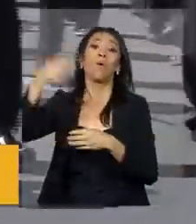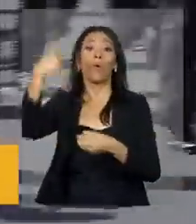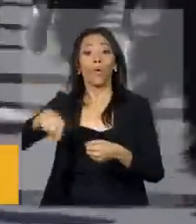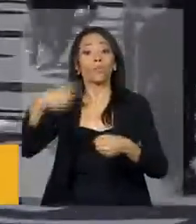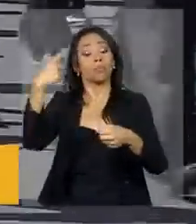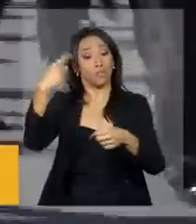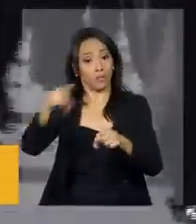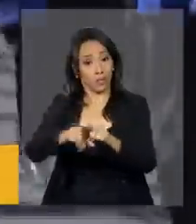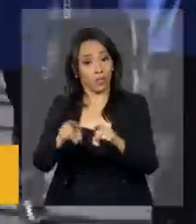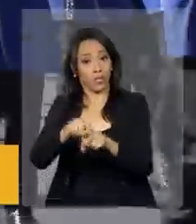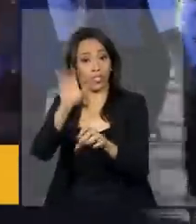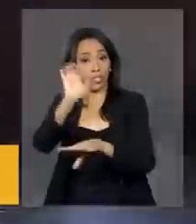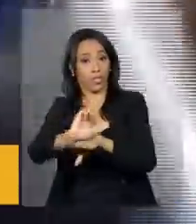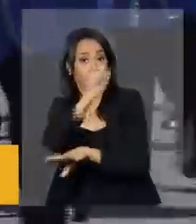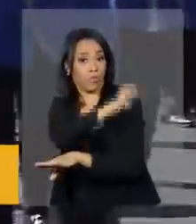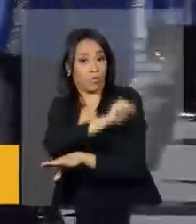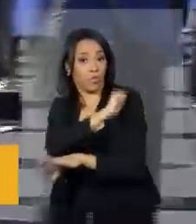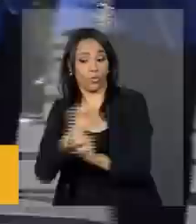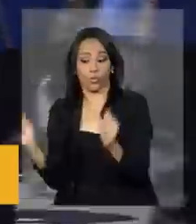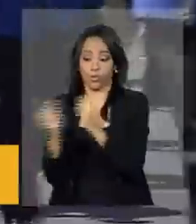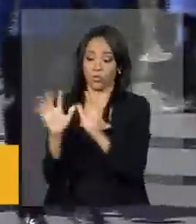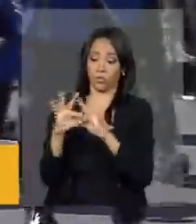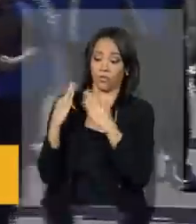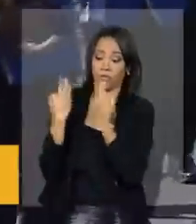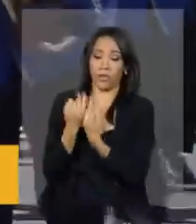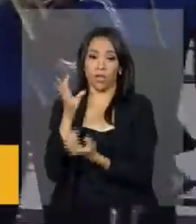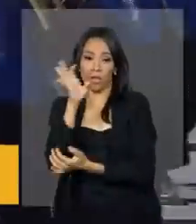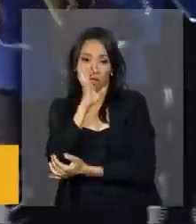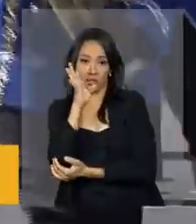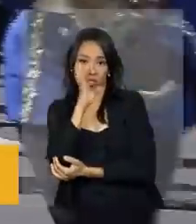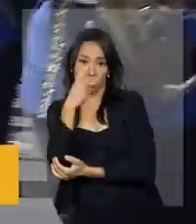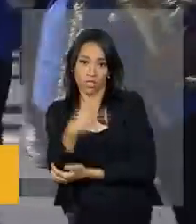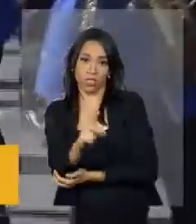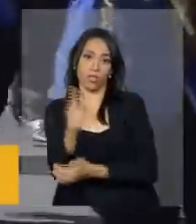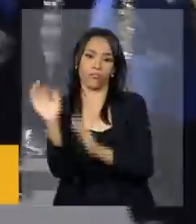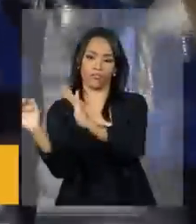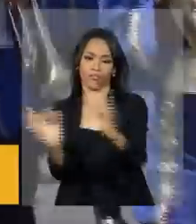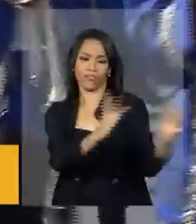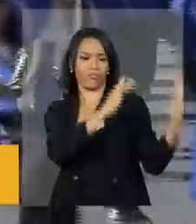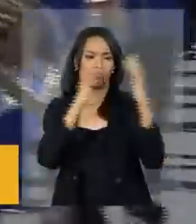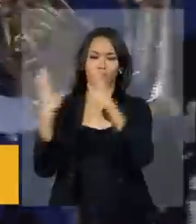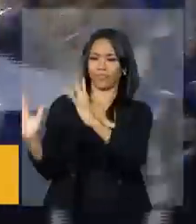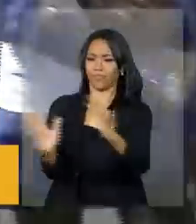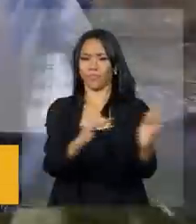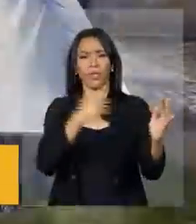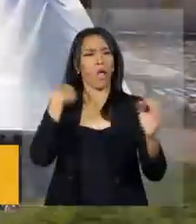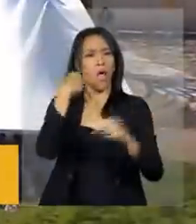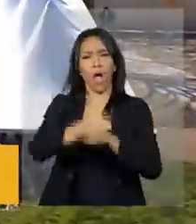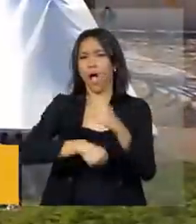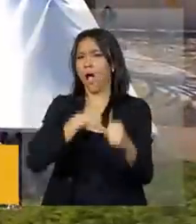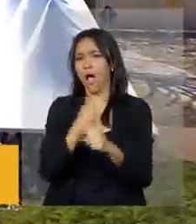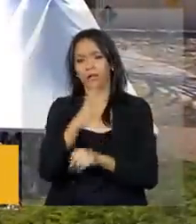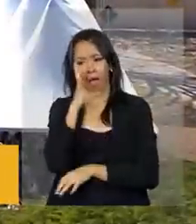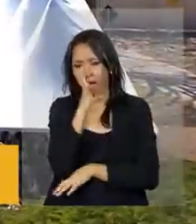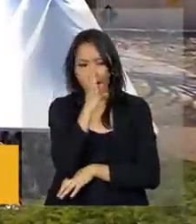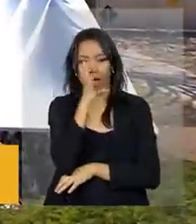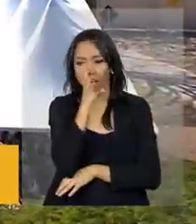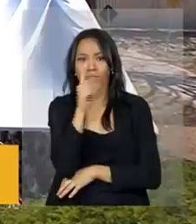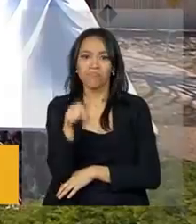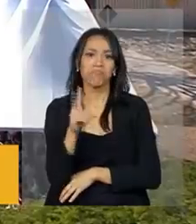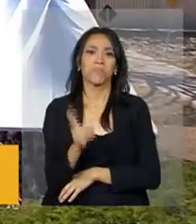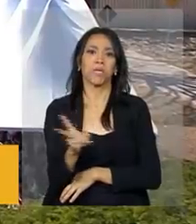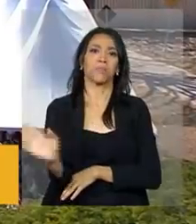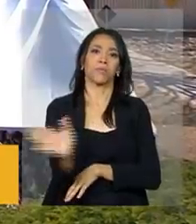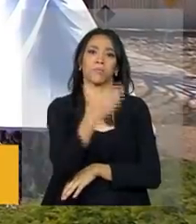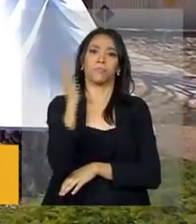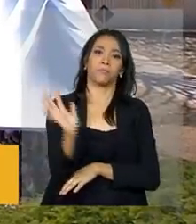Fernando Batista reuniu a família para acompanhar o desfile de Brasília. Ele diz que todos os anos prestigia esse patrimônio do Brasil.